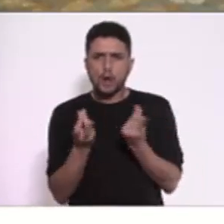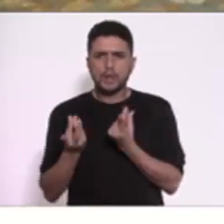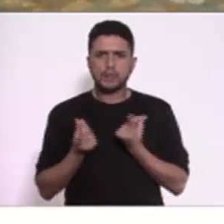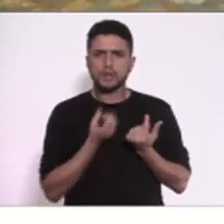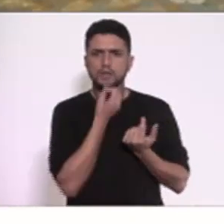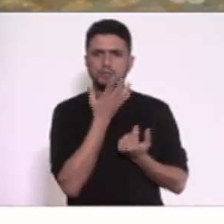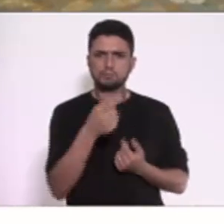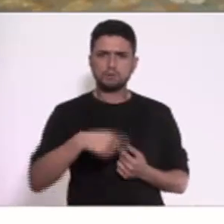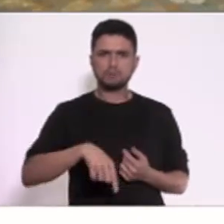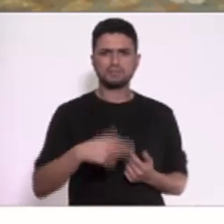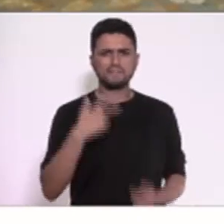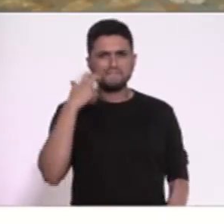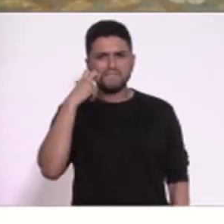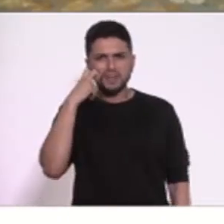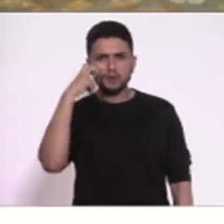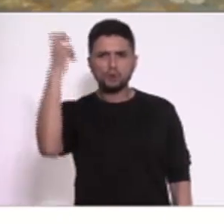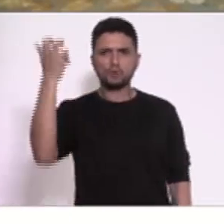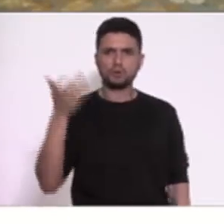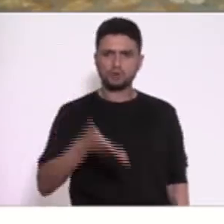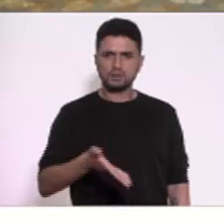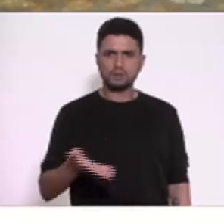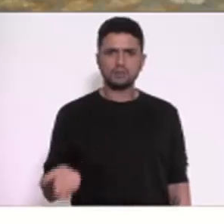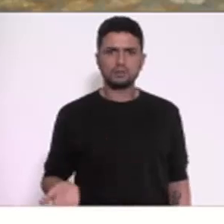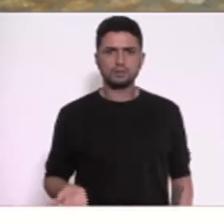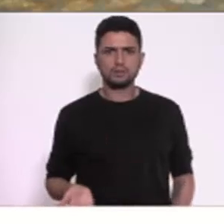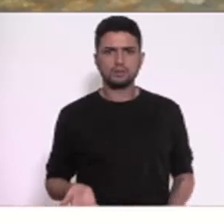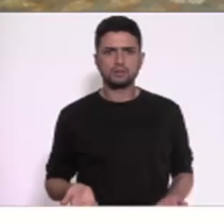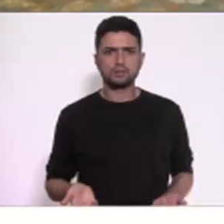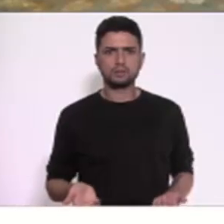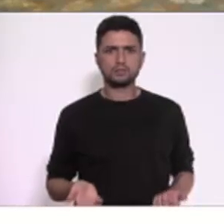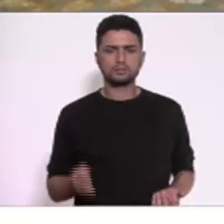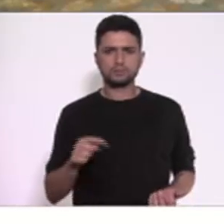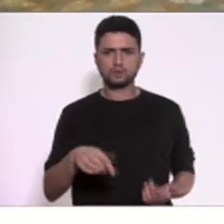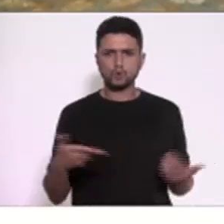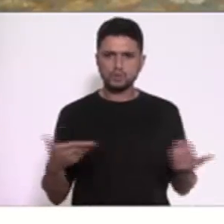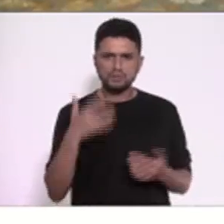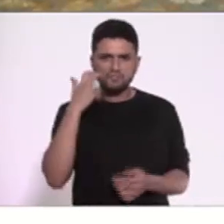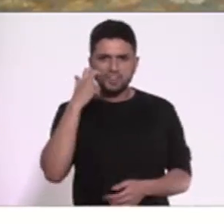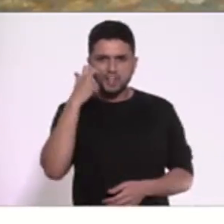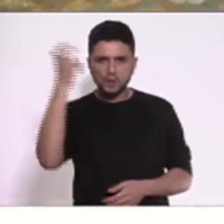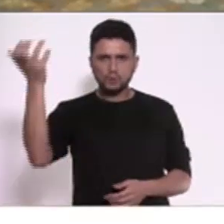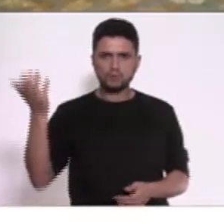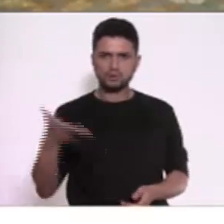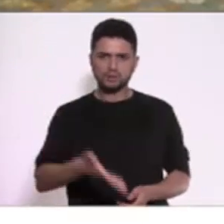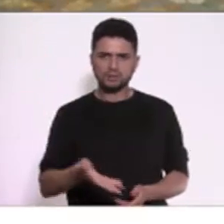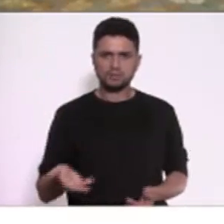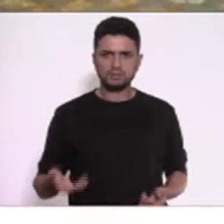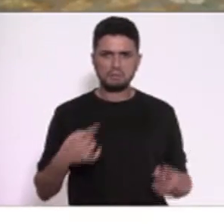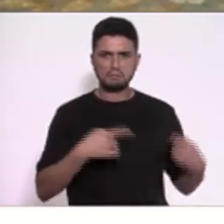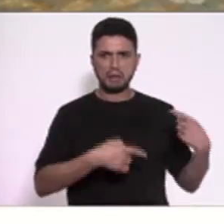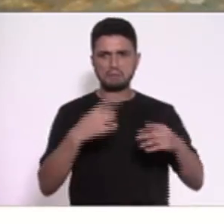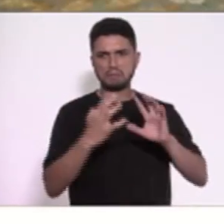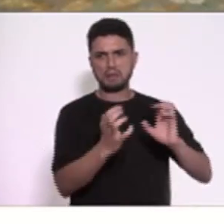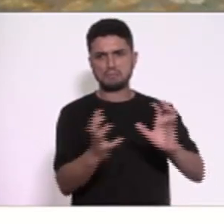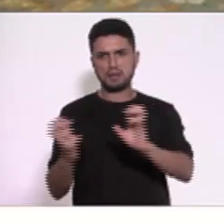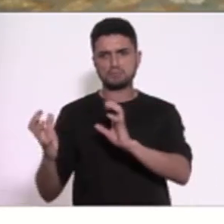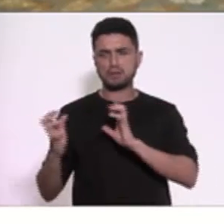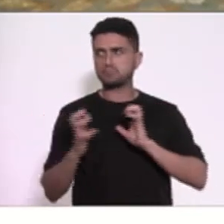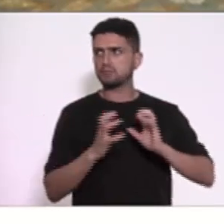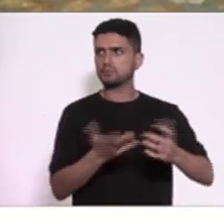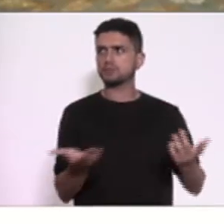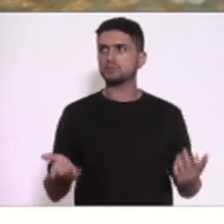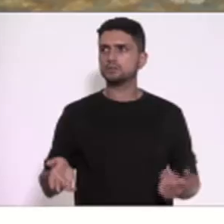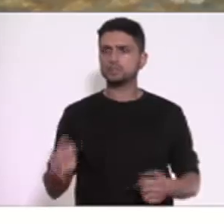passando essa vergonha que nós estamos passando aqui hoje à tarde, num Estado a caminho da bancarrota.